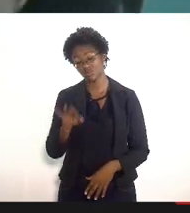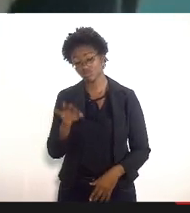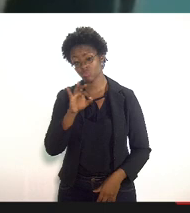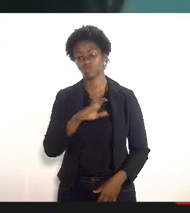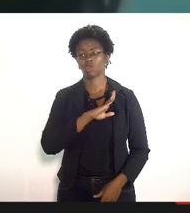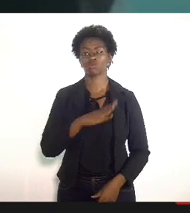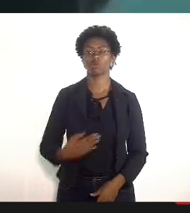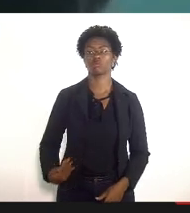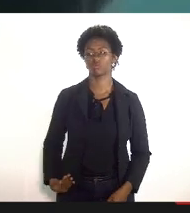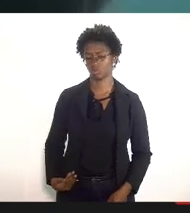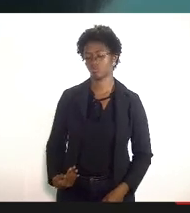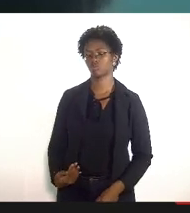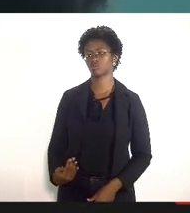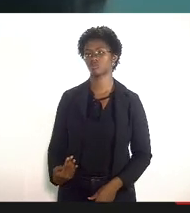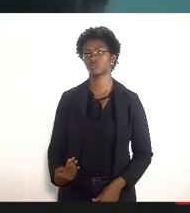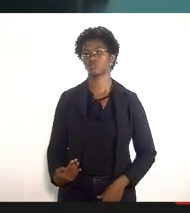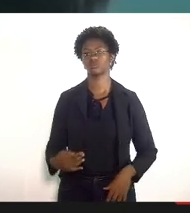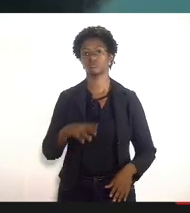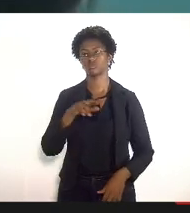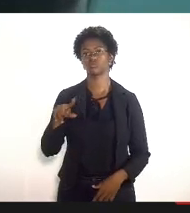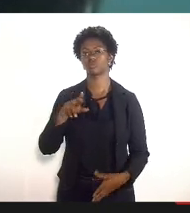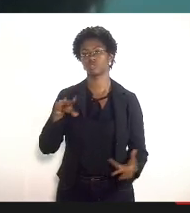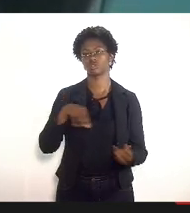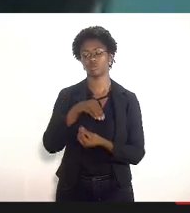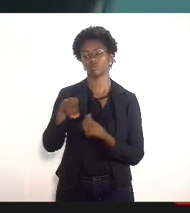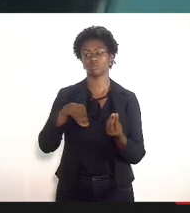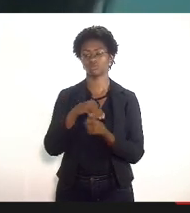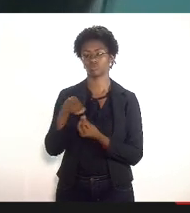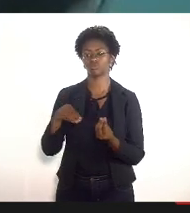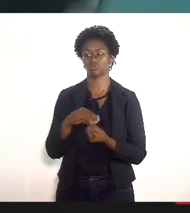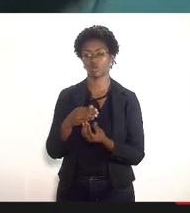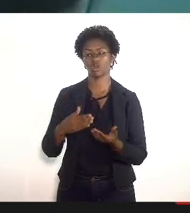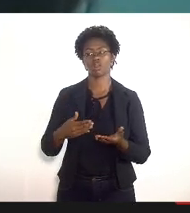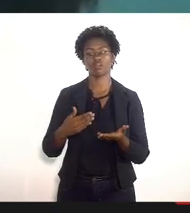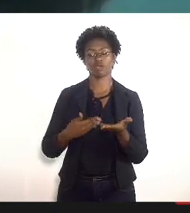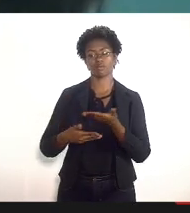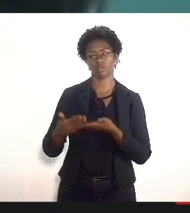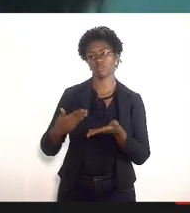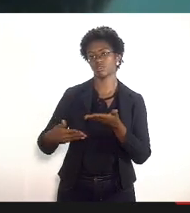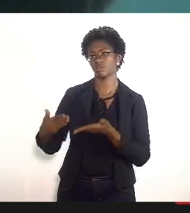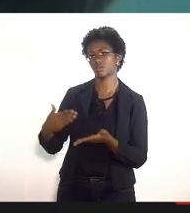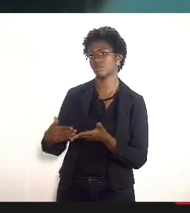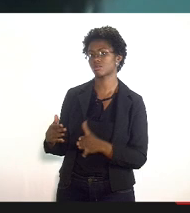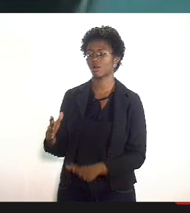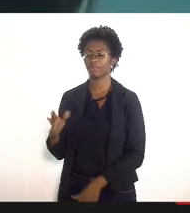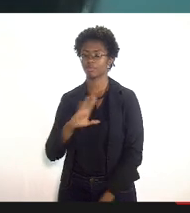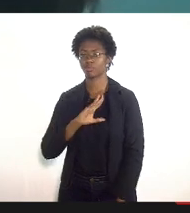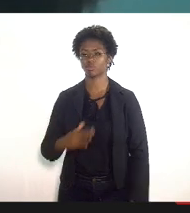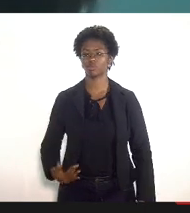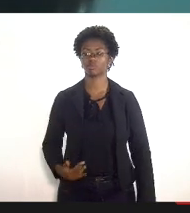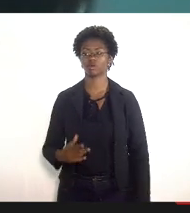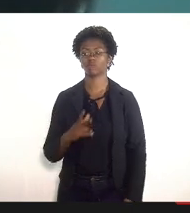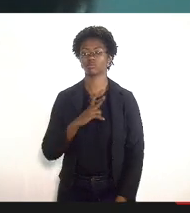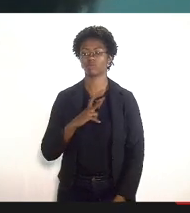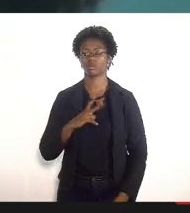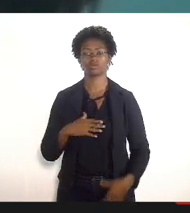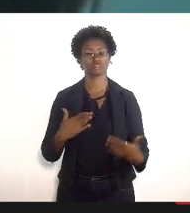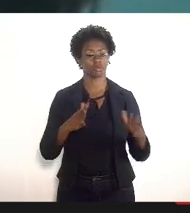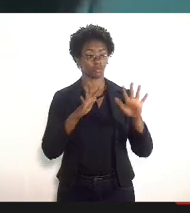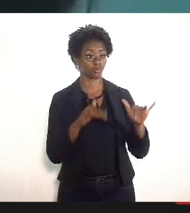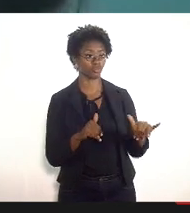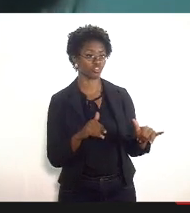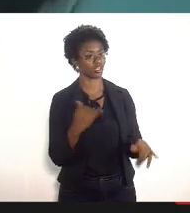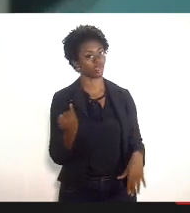e não realmente nessa mistura aí da parceria público-privada. É isso aí, gente. Vamos aí para os encaminhamentos que eu acho que